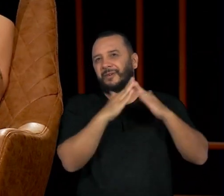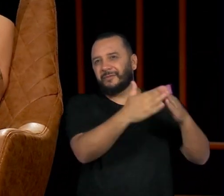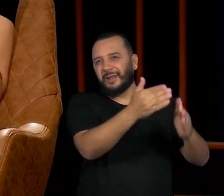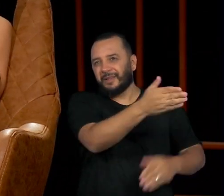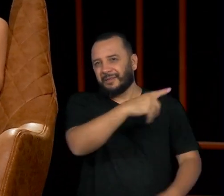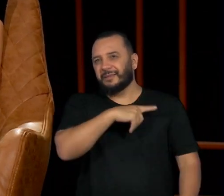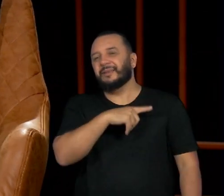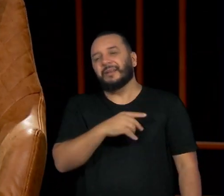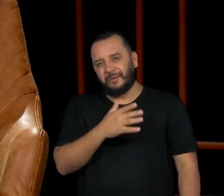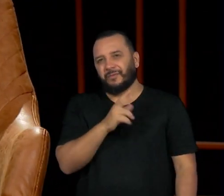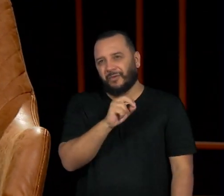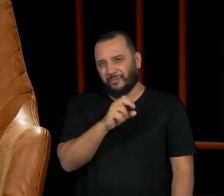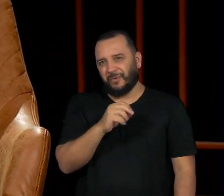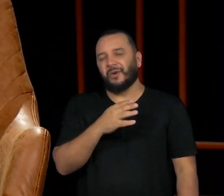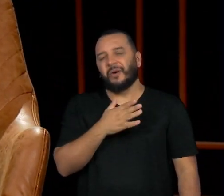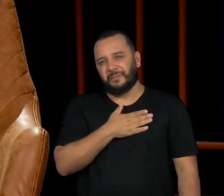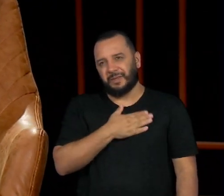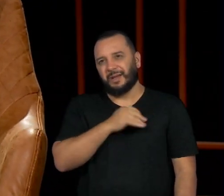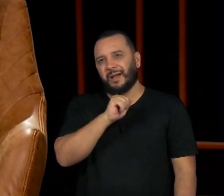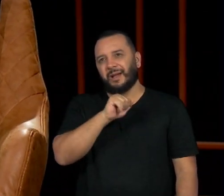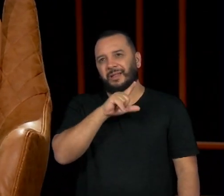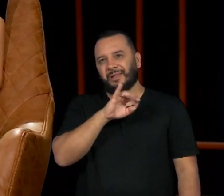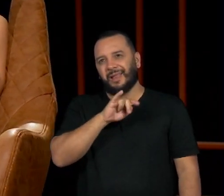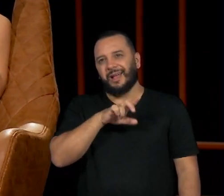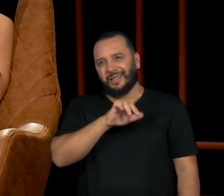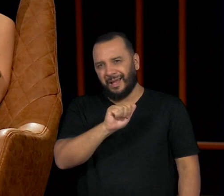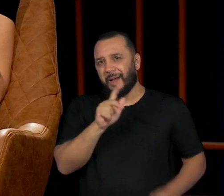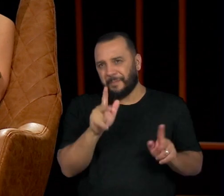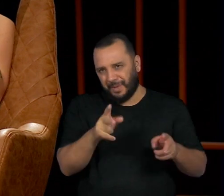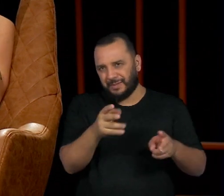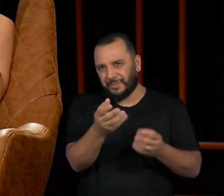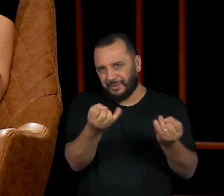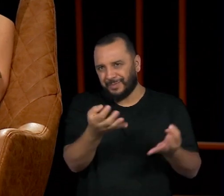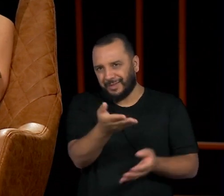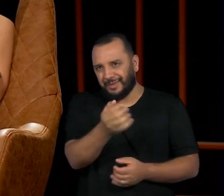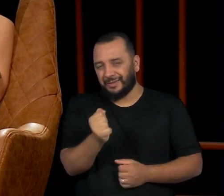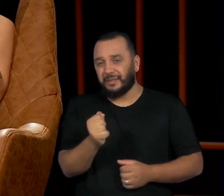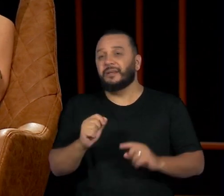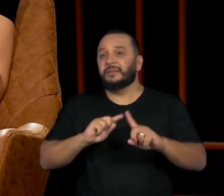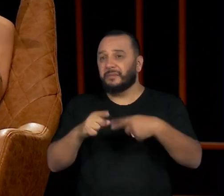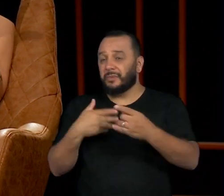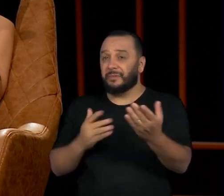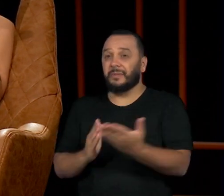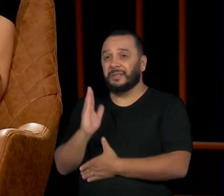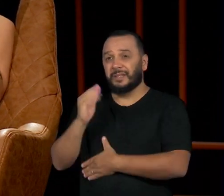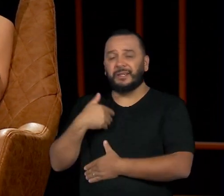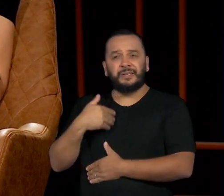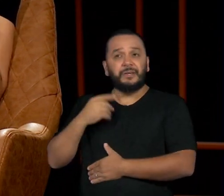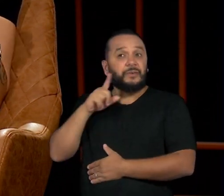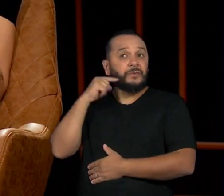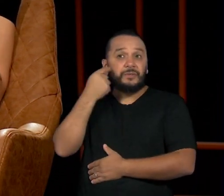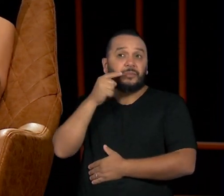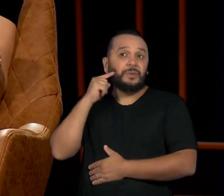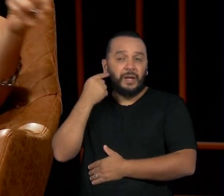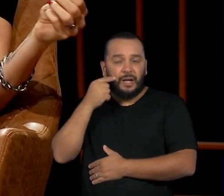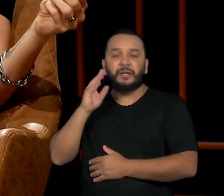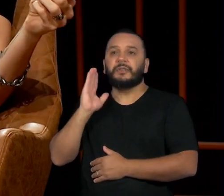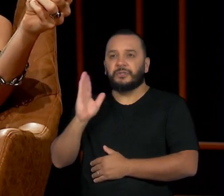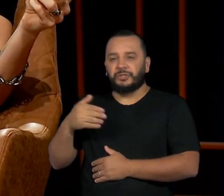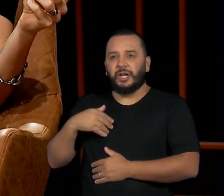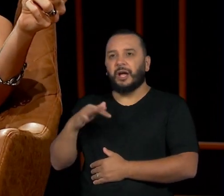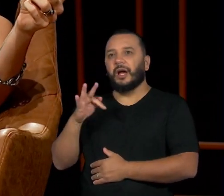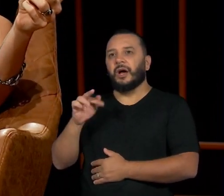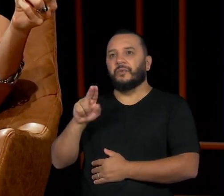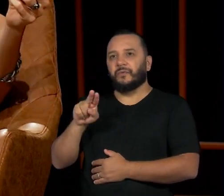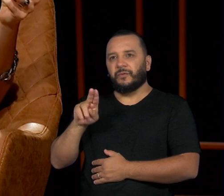a dona Adelaida. E aí passo no vestibular da FUVEST, só que a USP era muito longe da